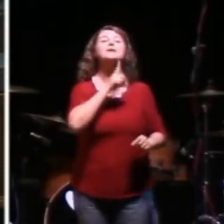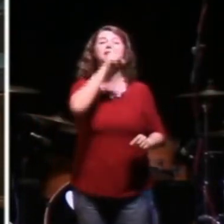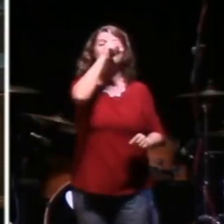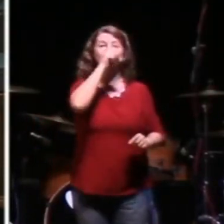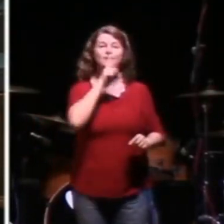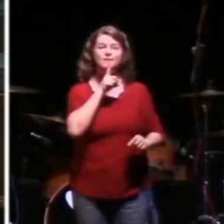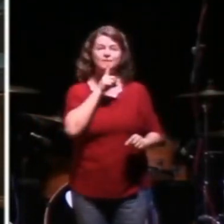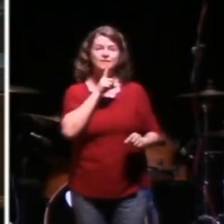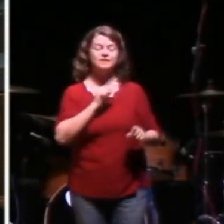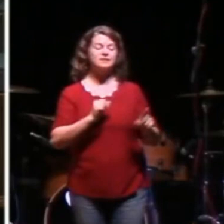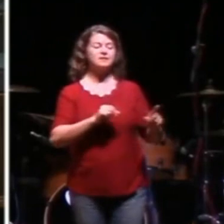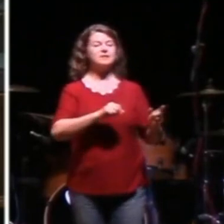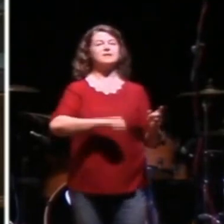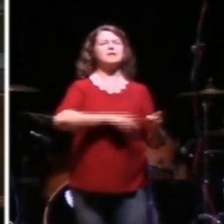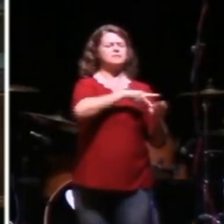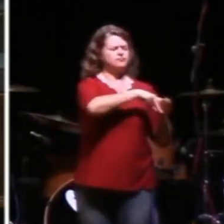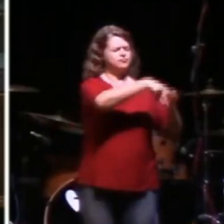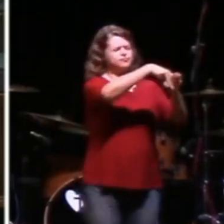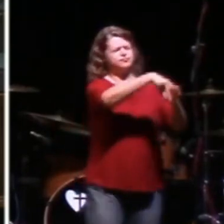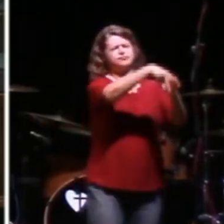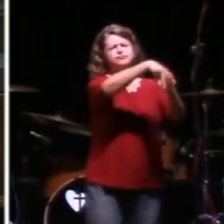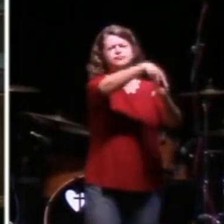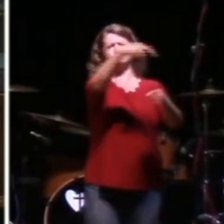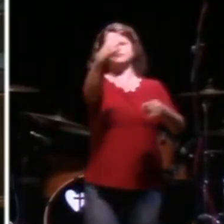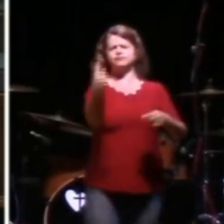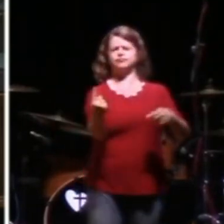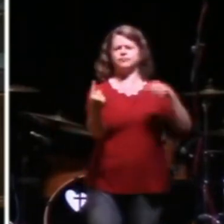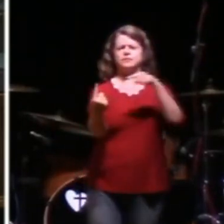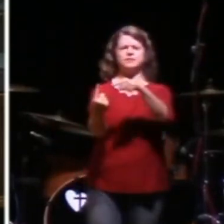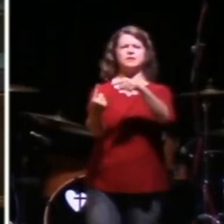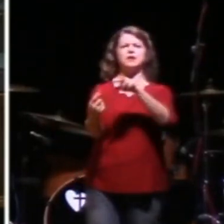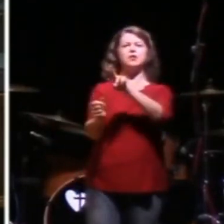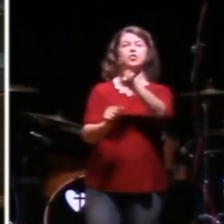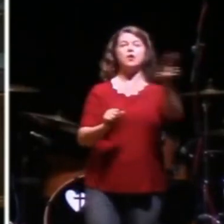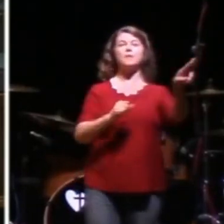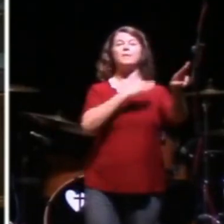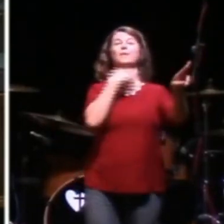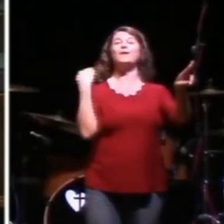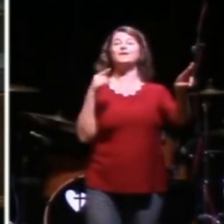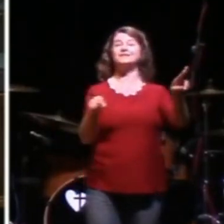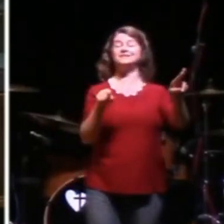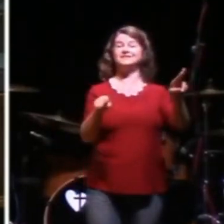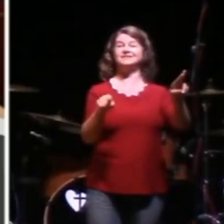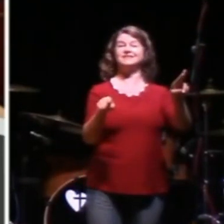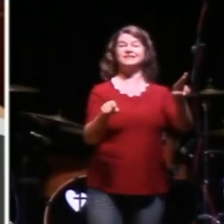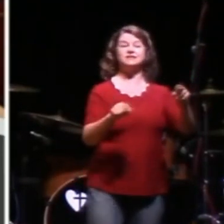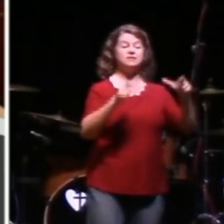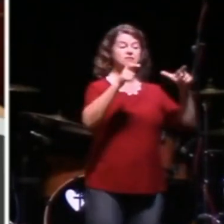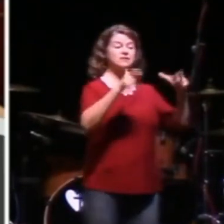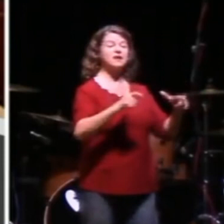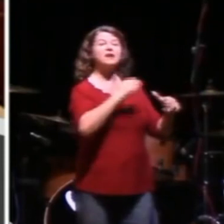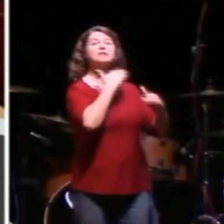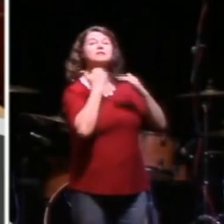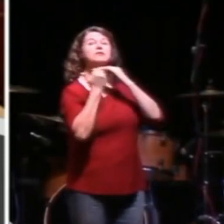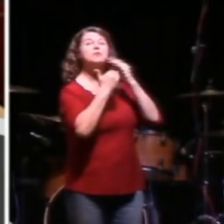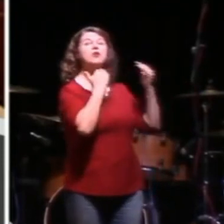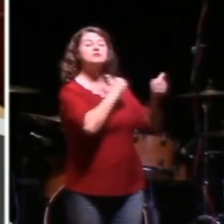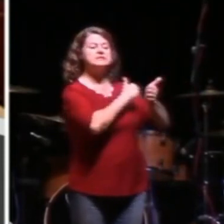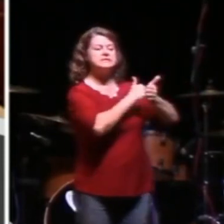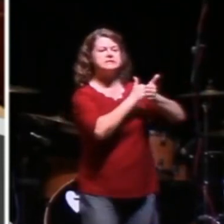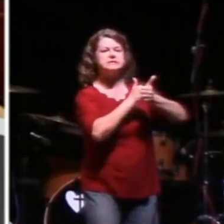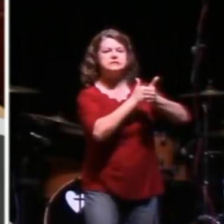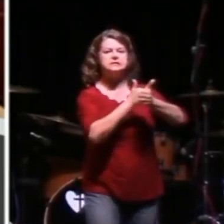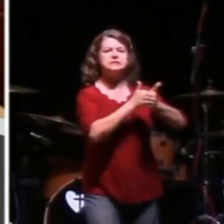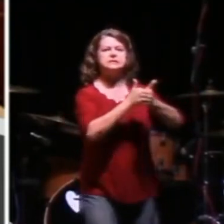chamava-se morte eo hades alguma versões de ea sepultura o seguia de